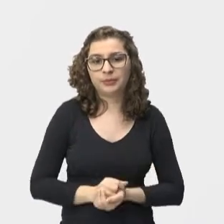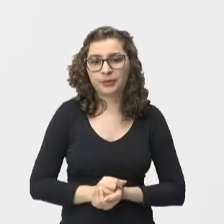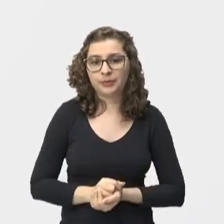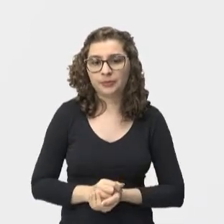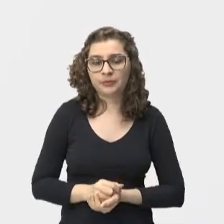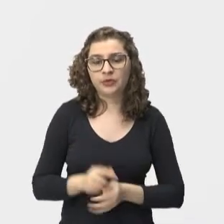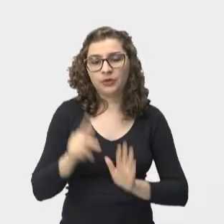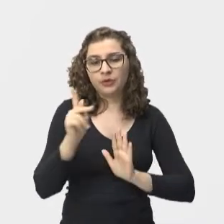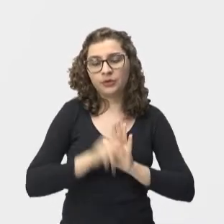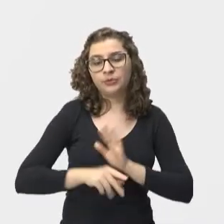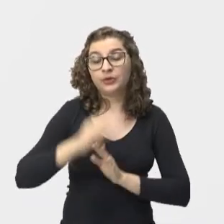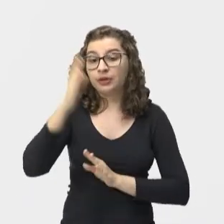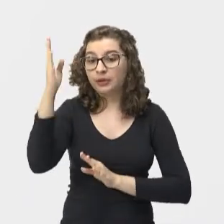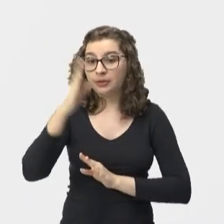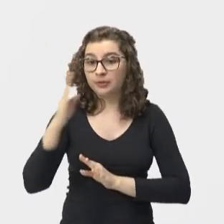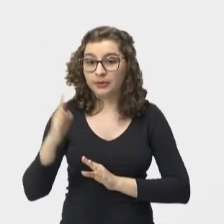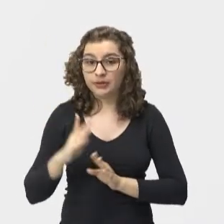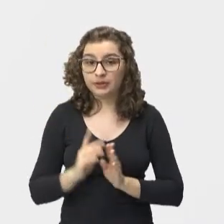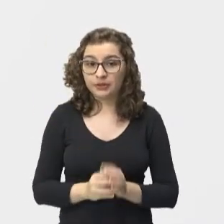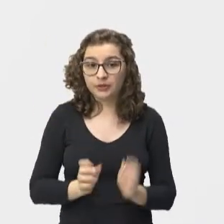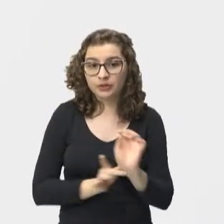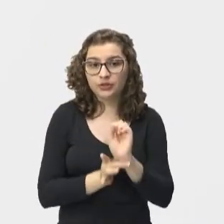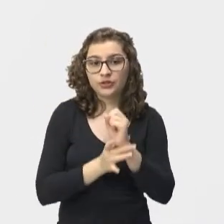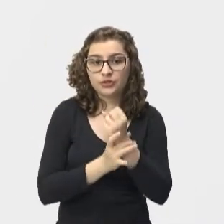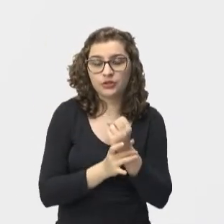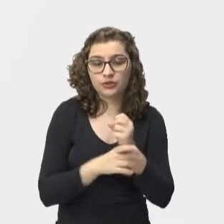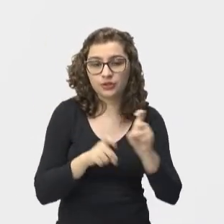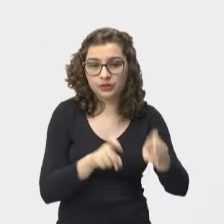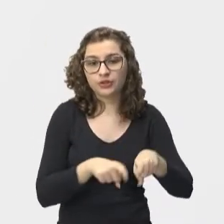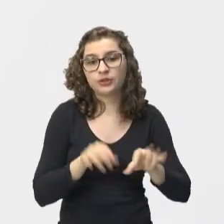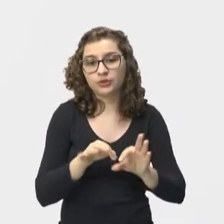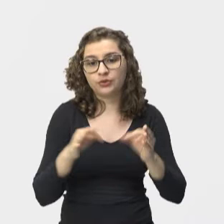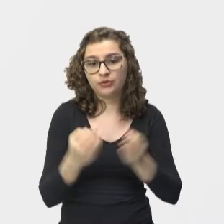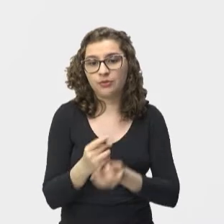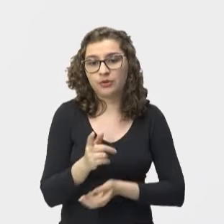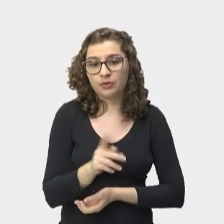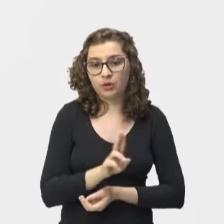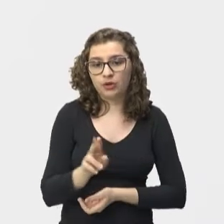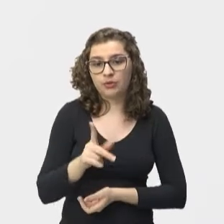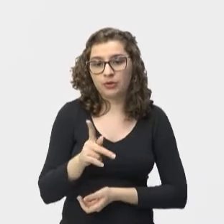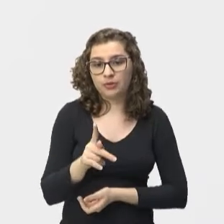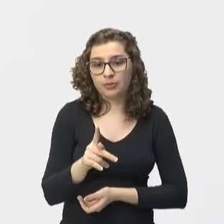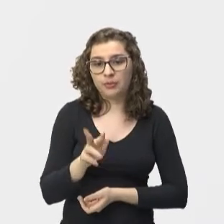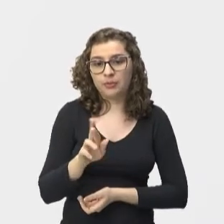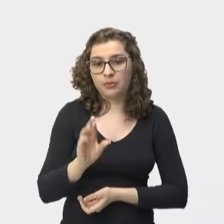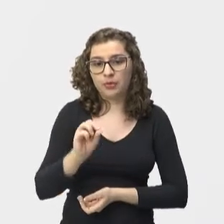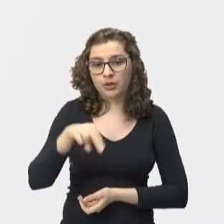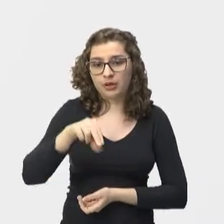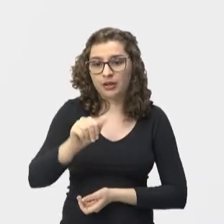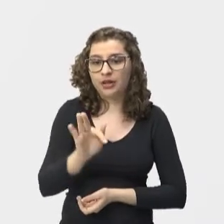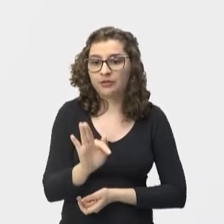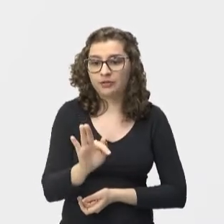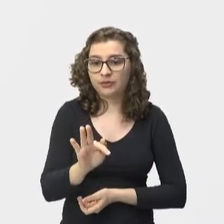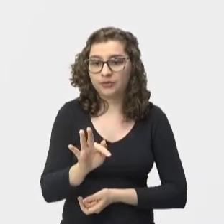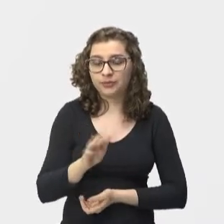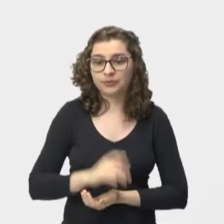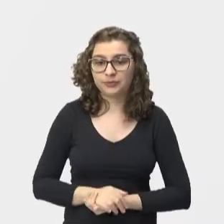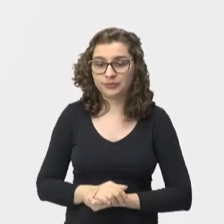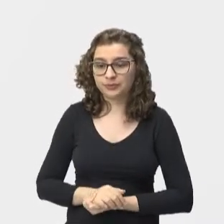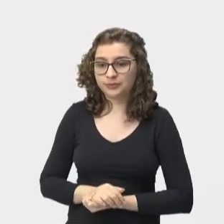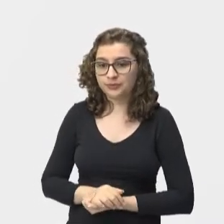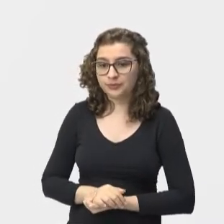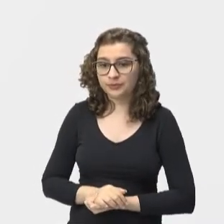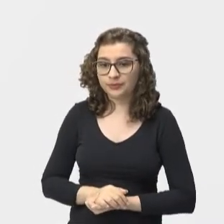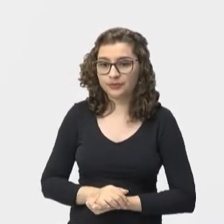de Fortalecimento da Agricultura Familiar. Né? Muito bem. Então passa o governo, mas a política continua. Não é